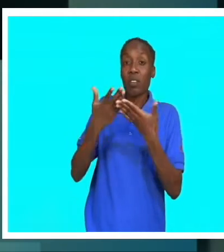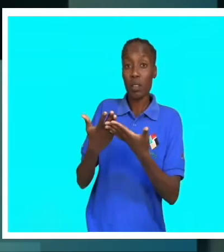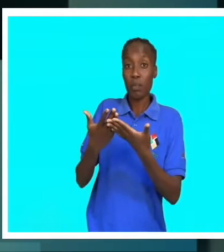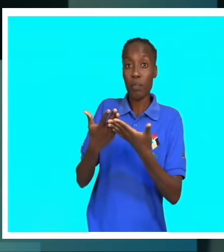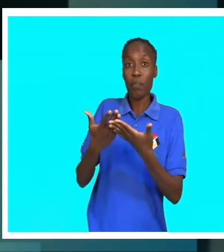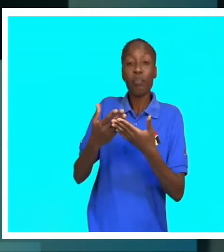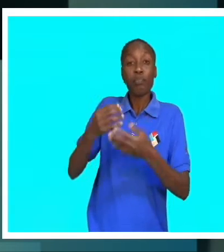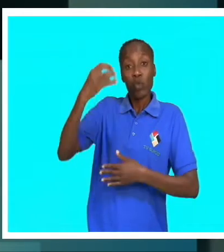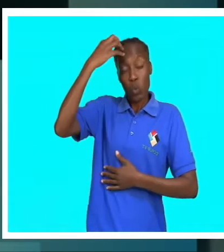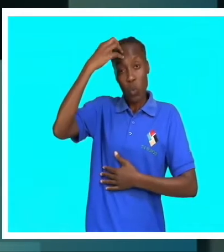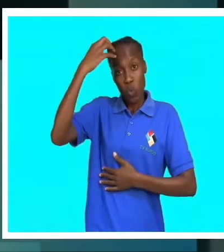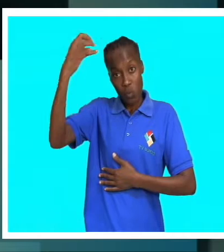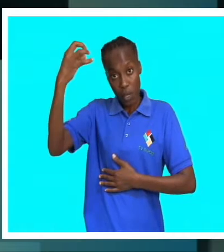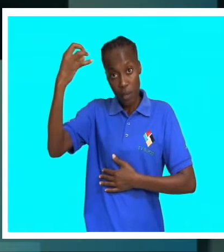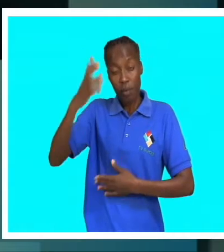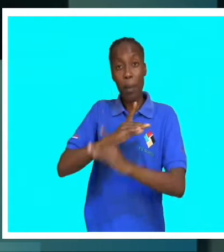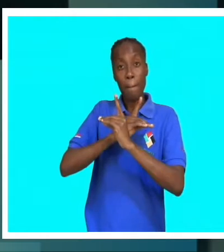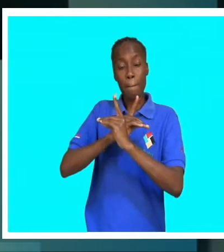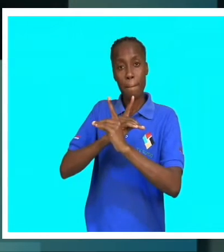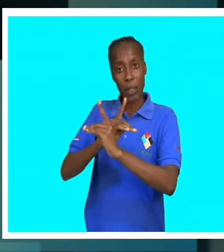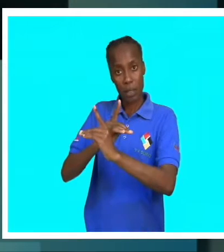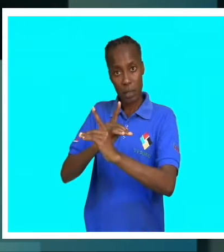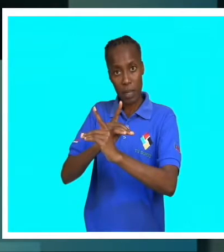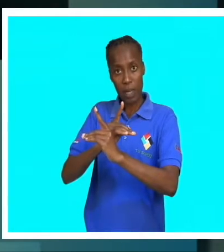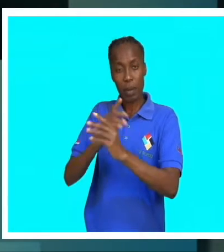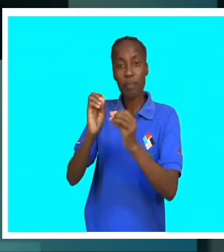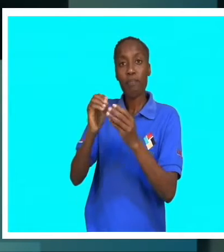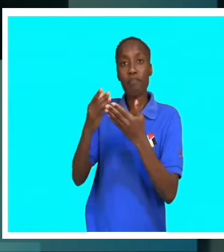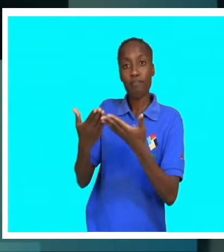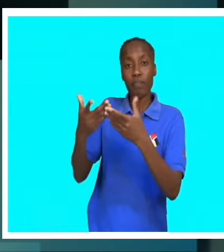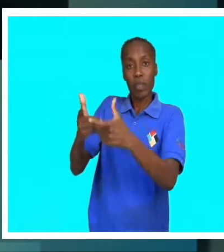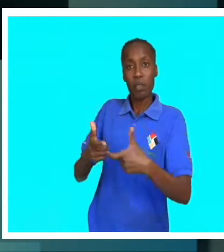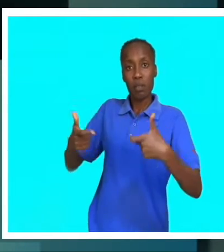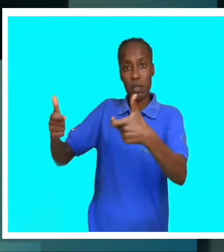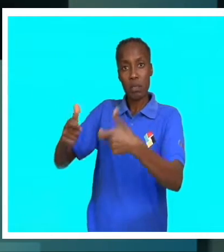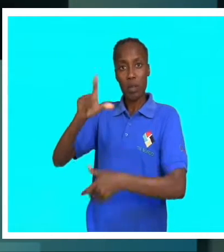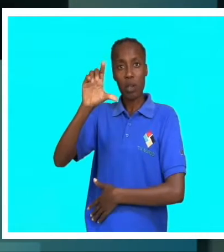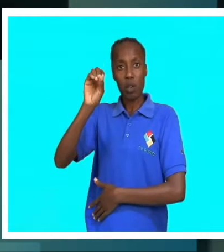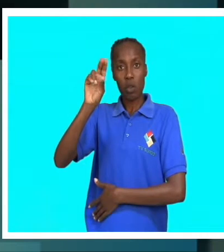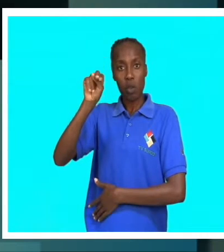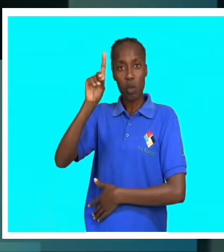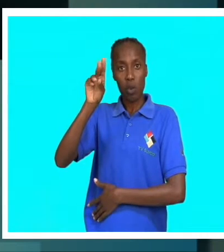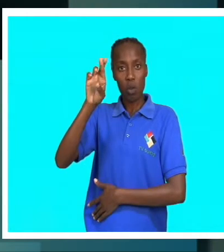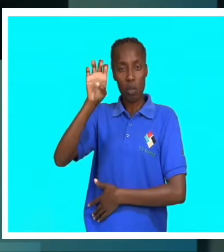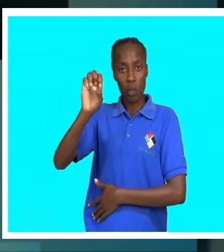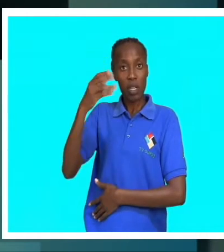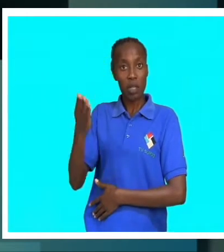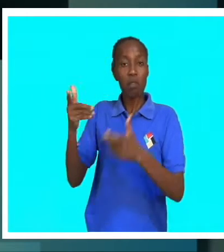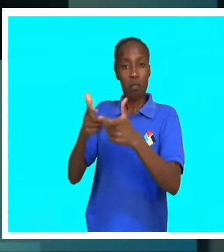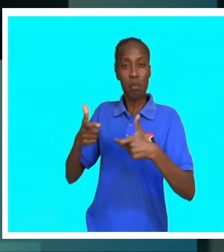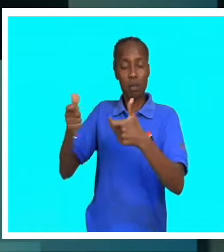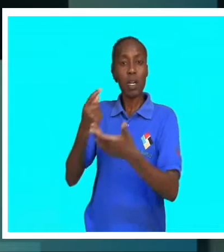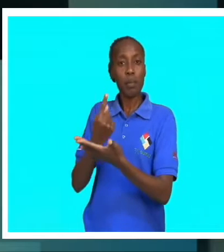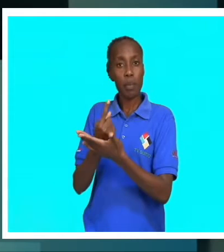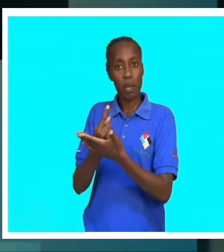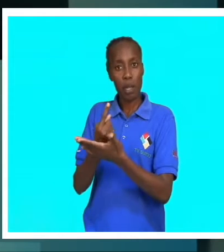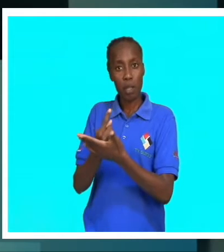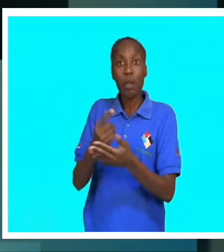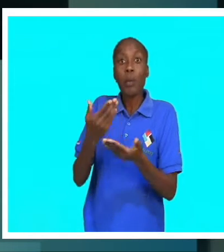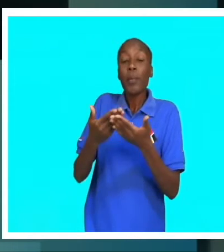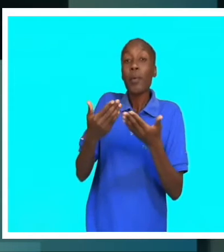posicionamento que o governo vai levar para a Cimeira de Londres. Esta semana é muito importante,